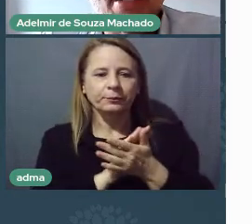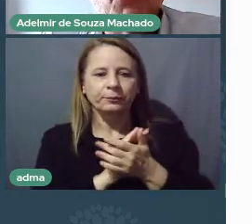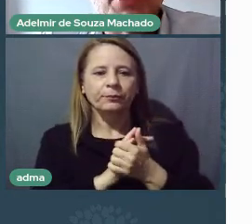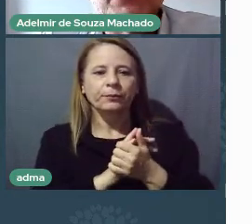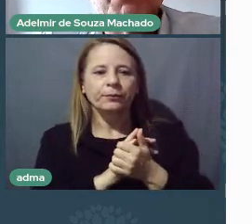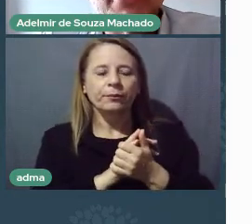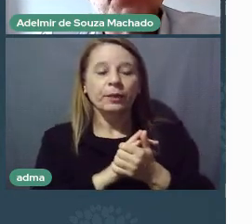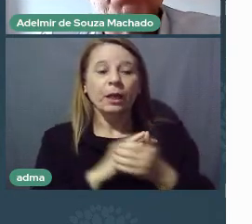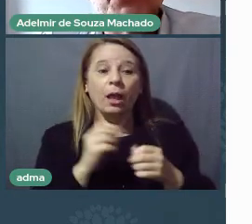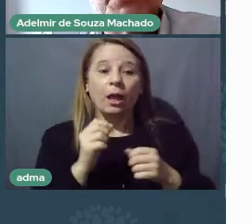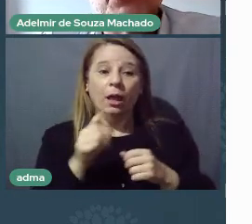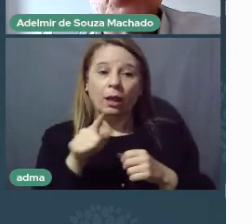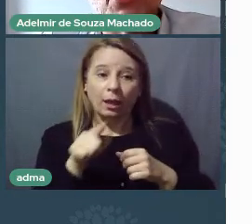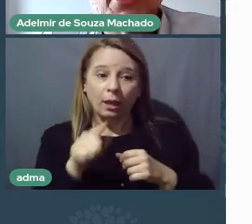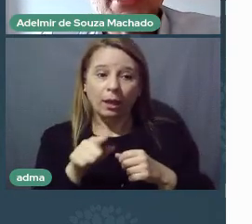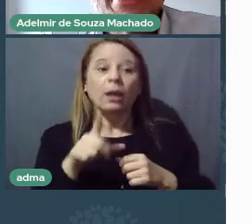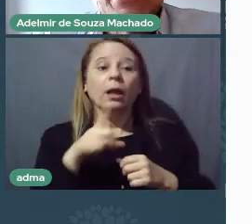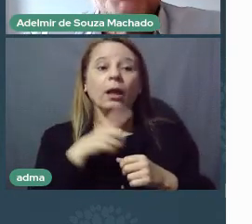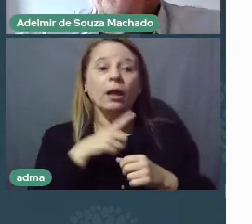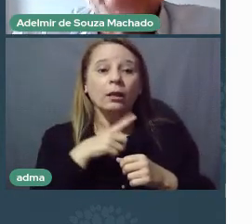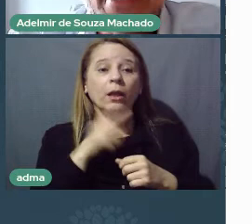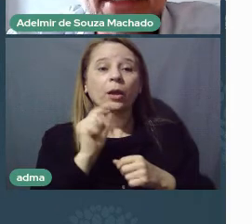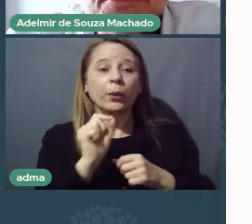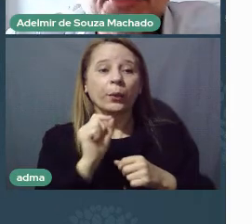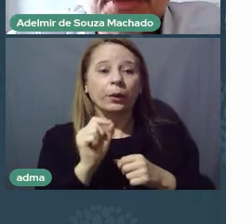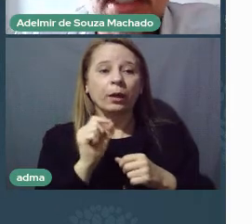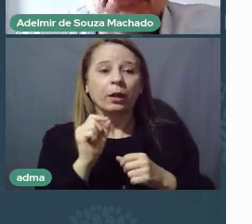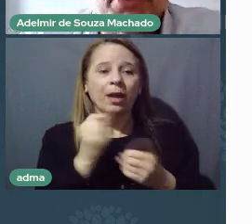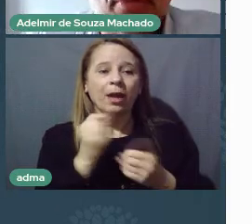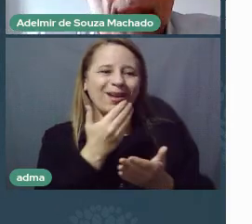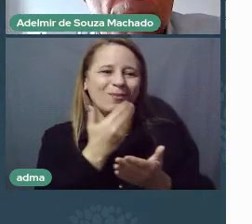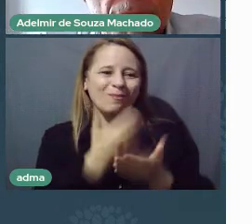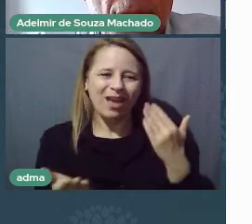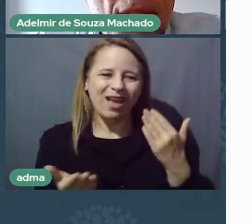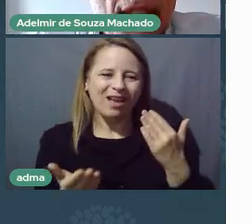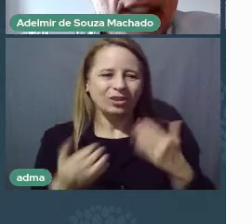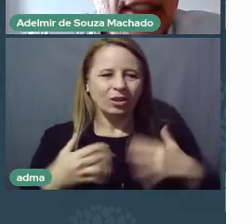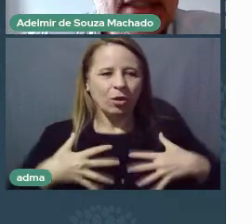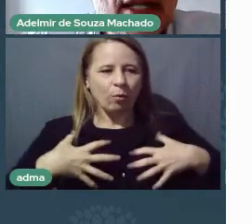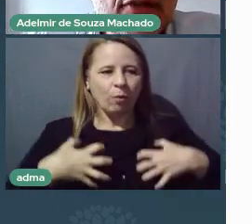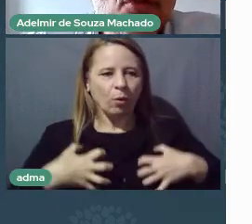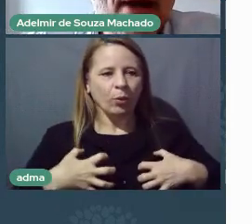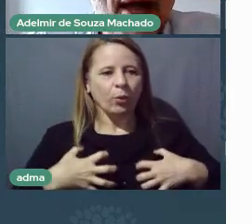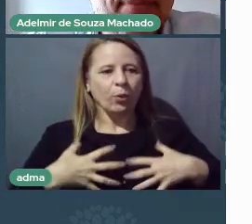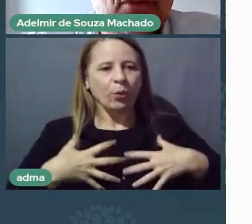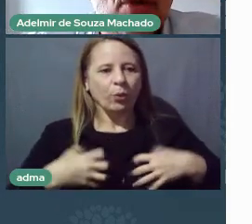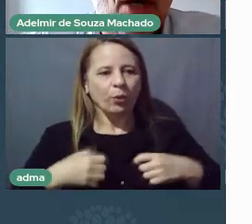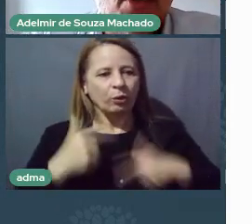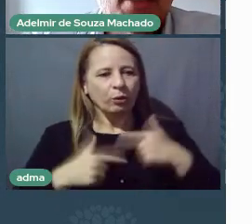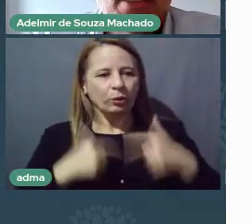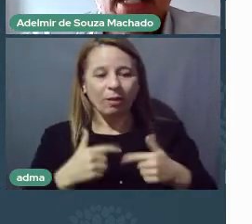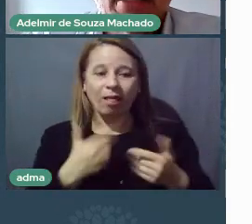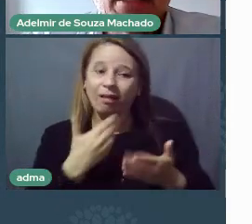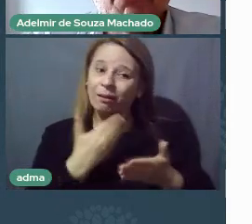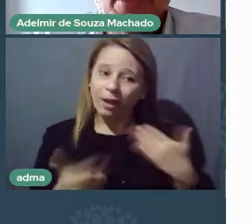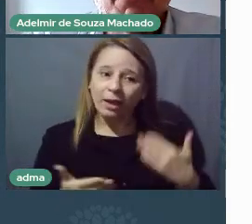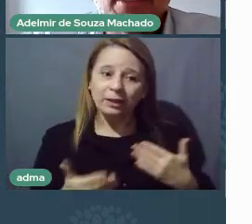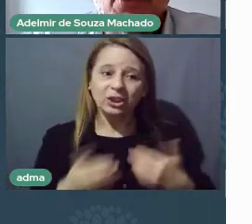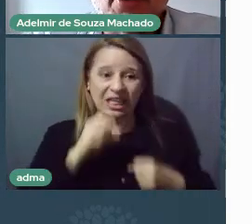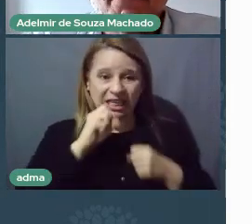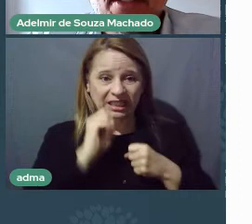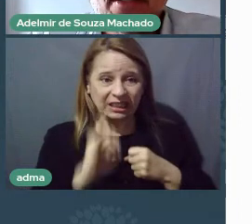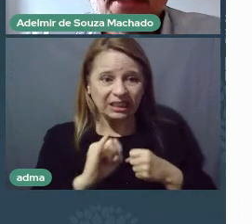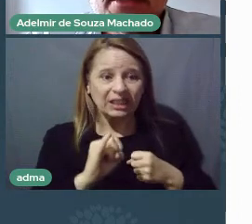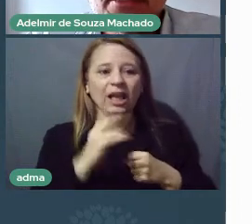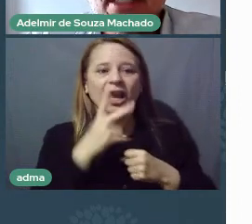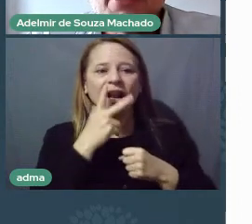indivíduo normal, o asmático, por si só, ele perde função do pulmão. E se ele fumar, pessoal, aqui em